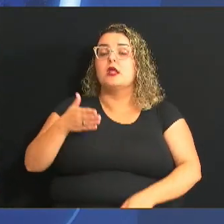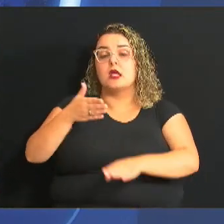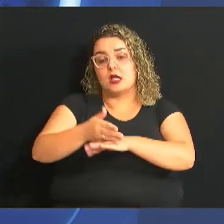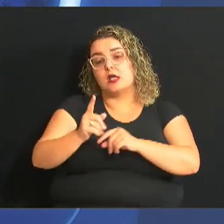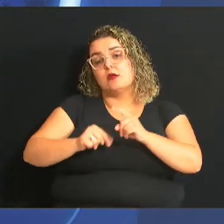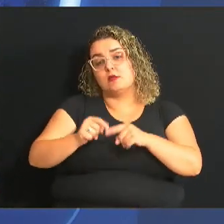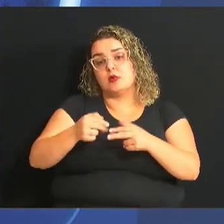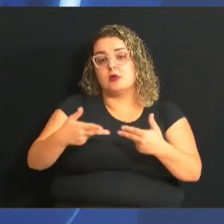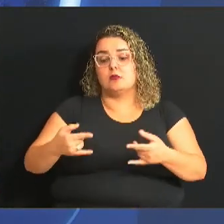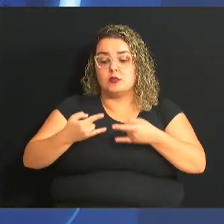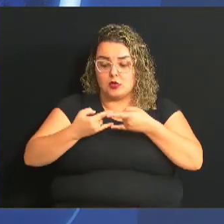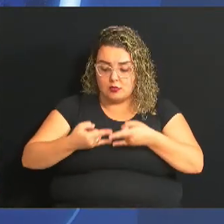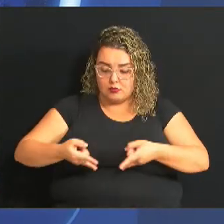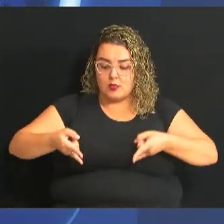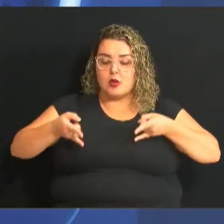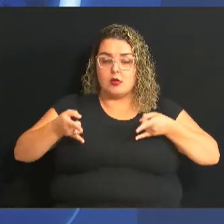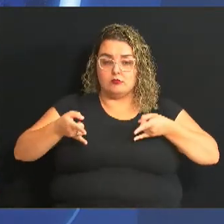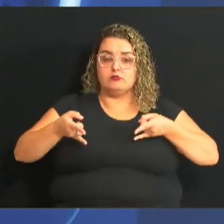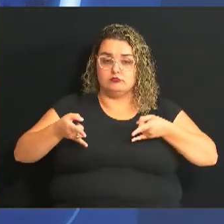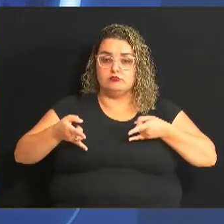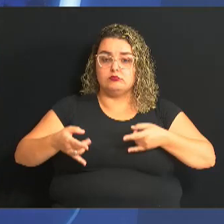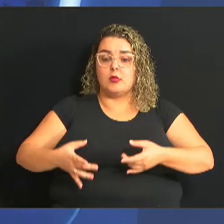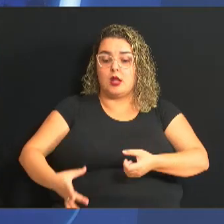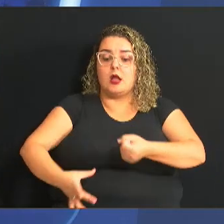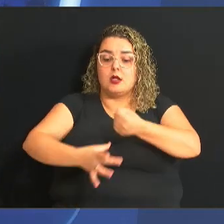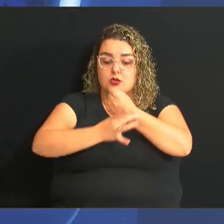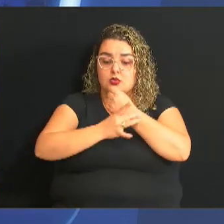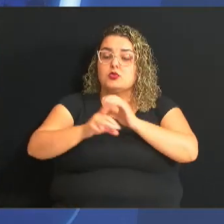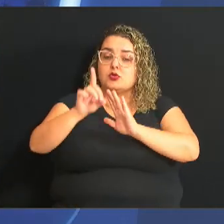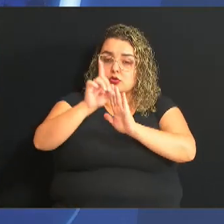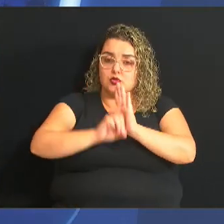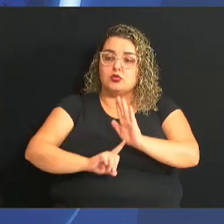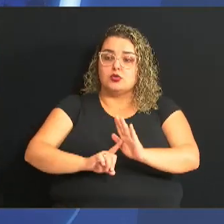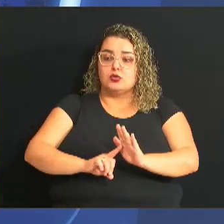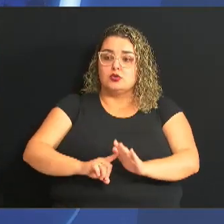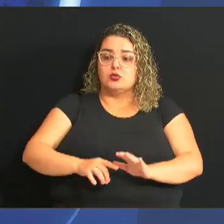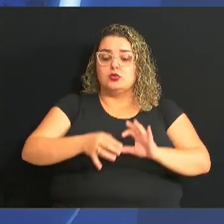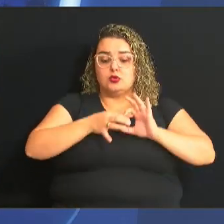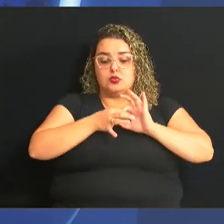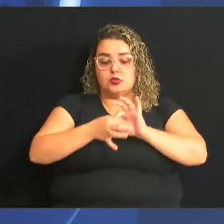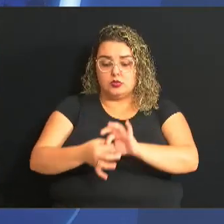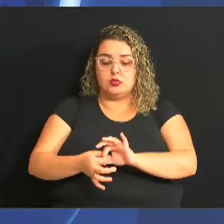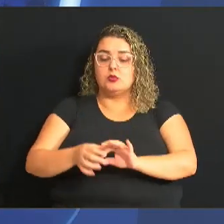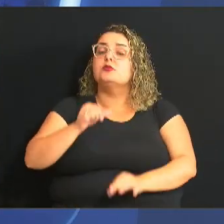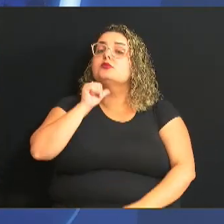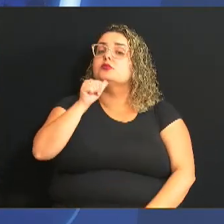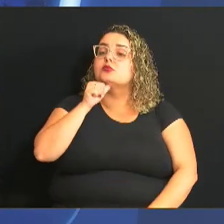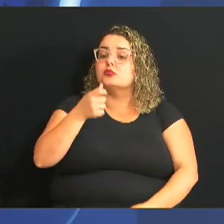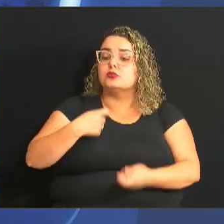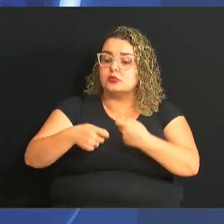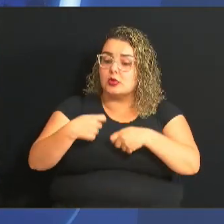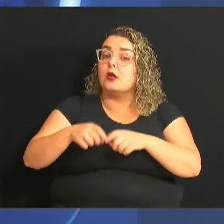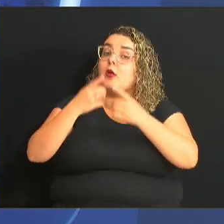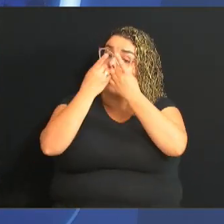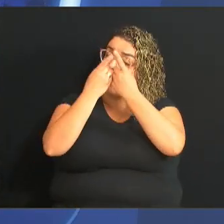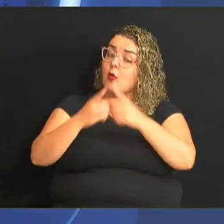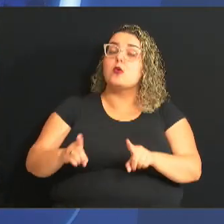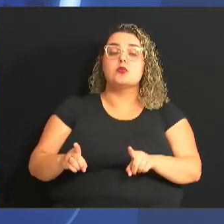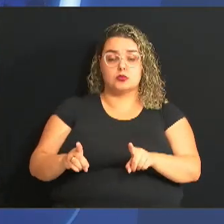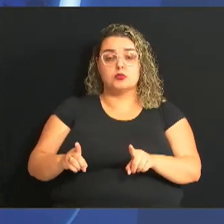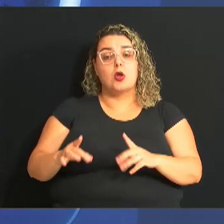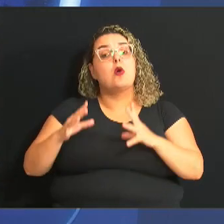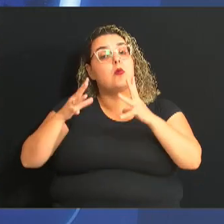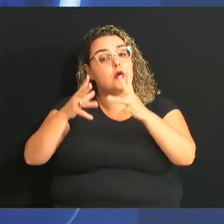como absorventes, a fim de assegurar o direito a que o ciclo menstrual seja administrado com dignidade por todas